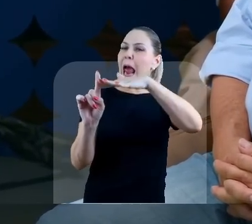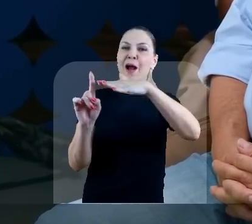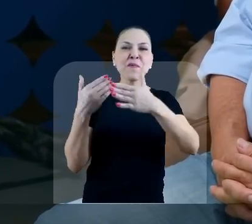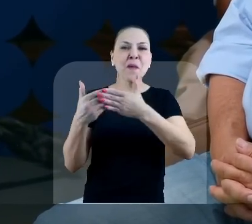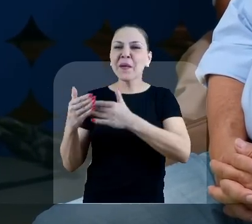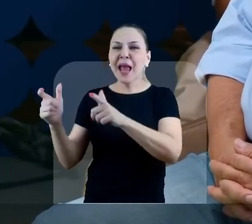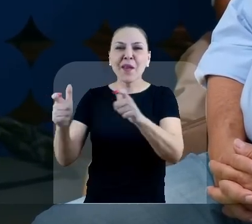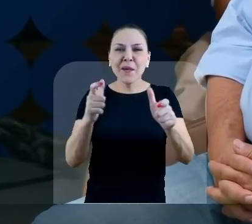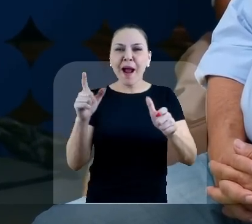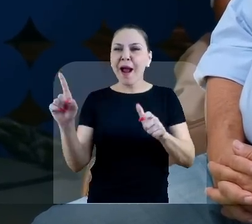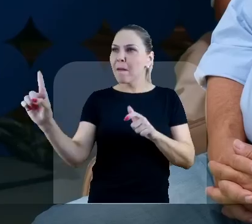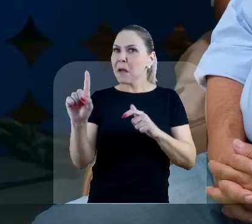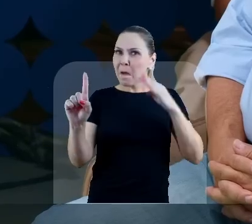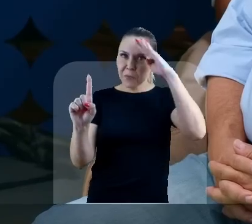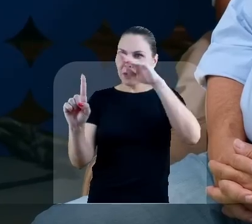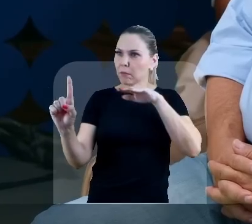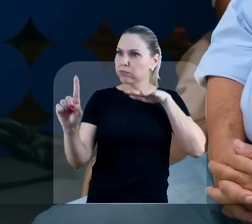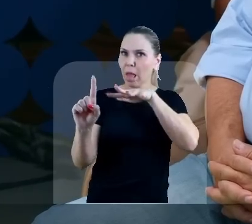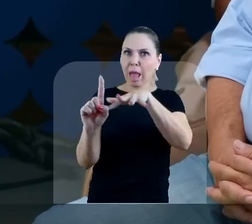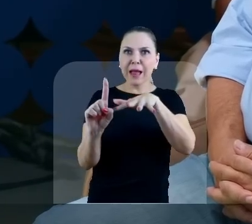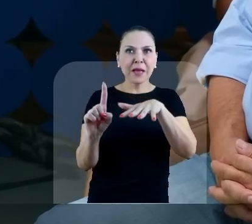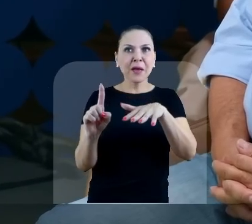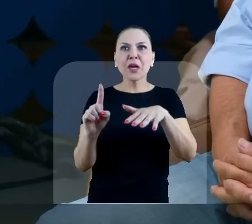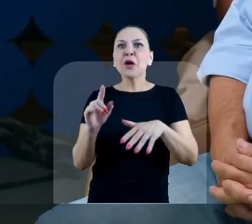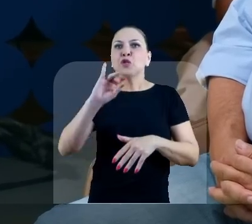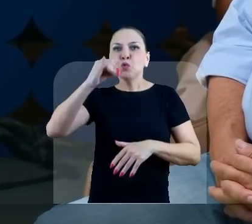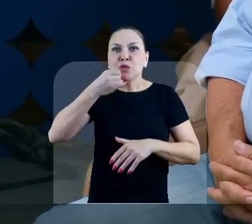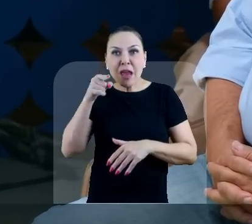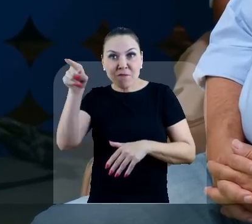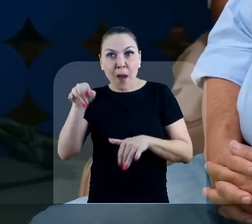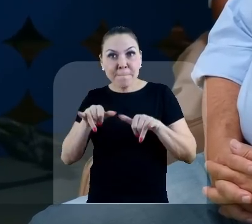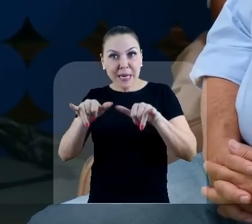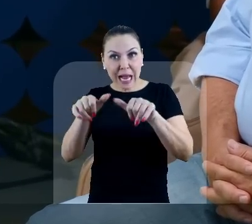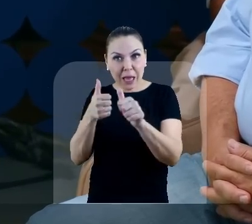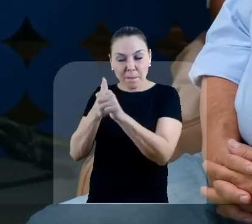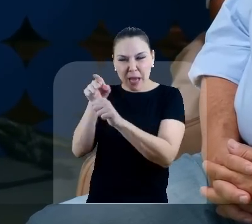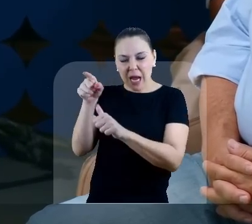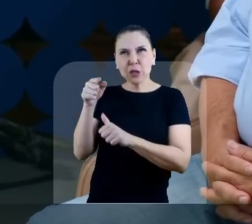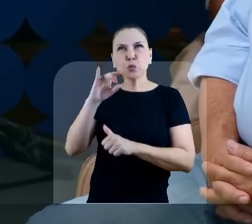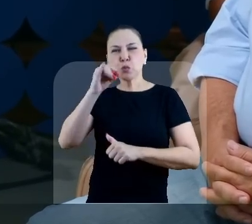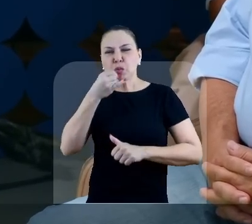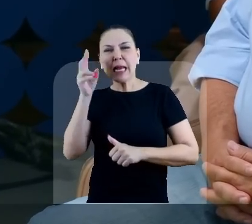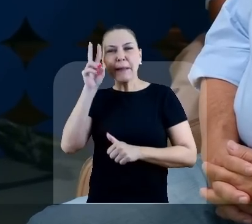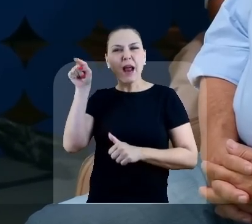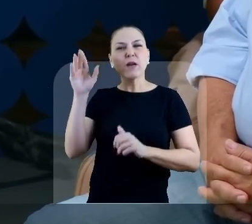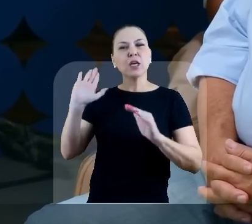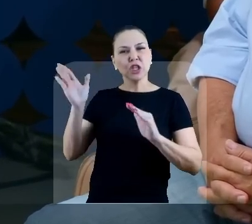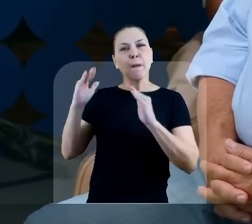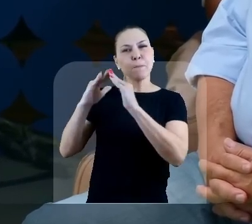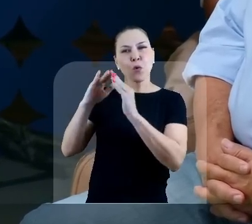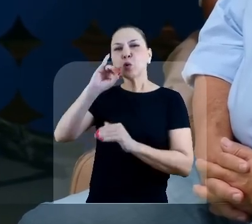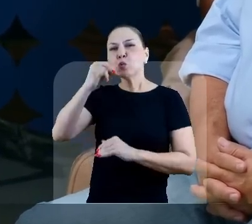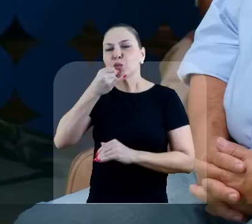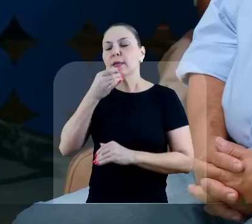que ele vai. Passamos no mercado lá em Jundiaí, que ele se lembrava do mercado que ele tinha morado